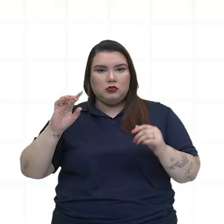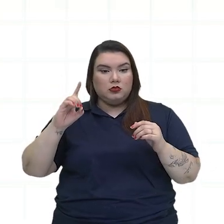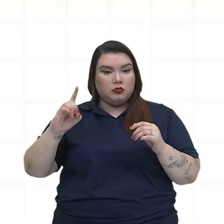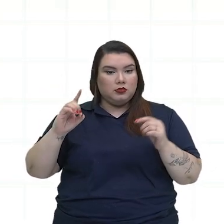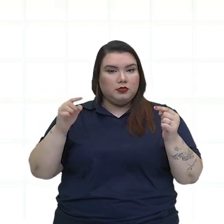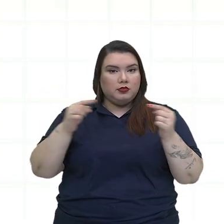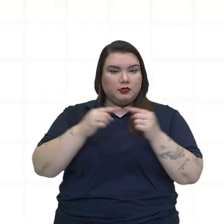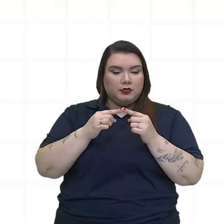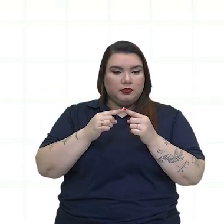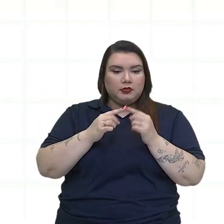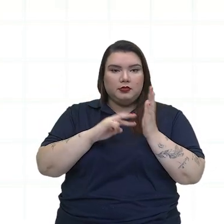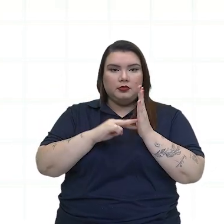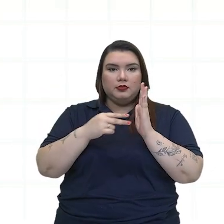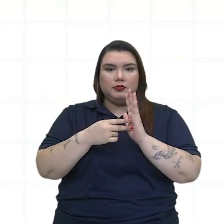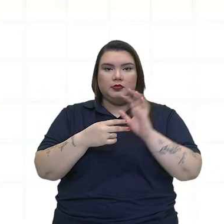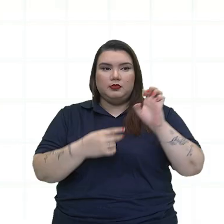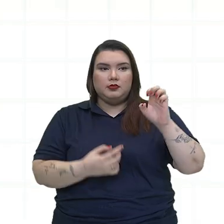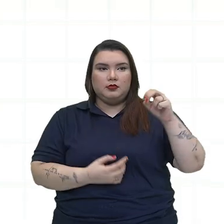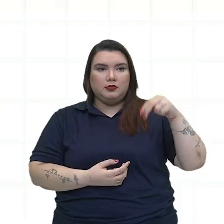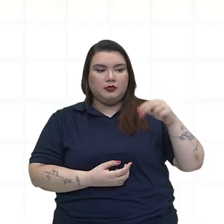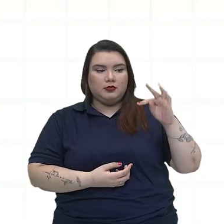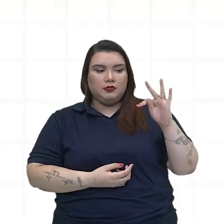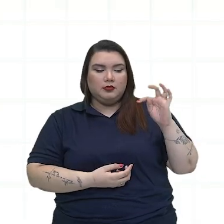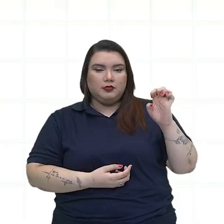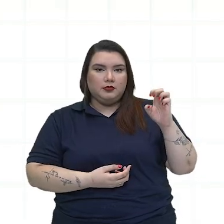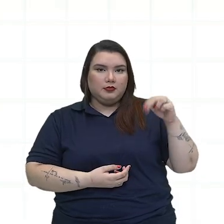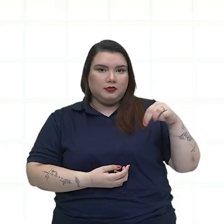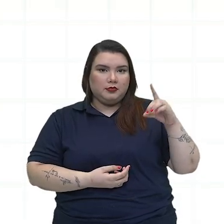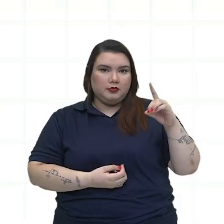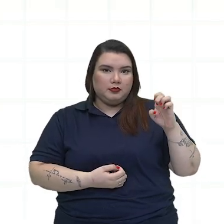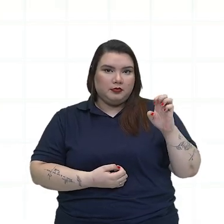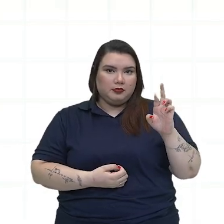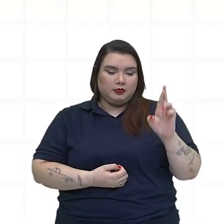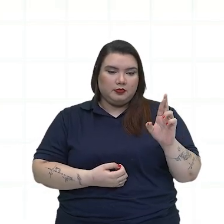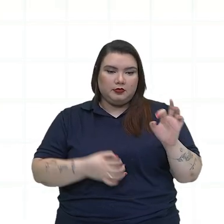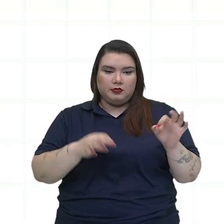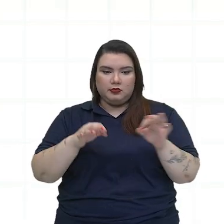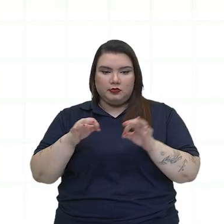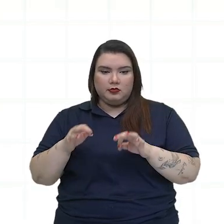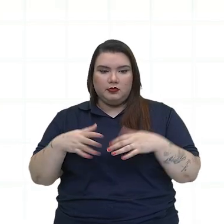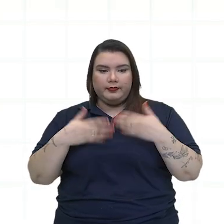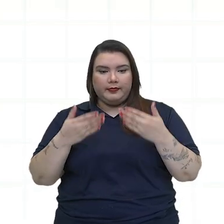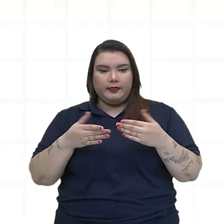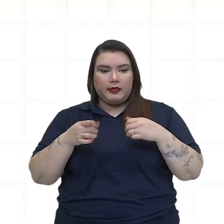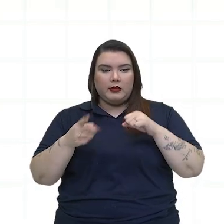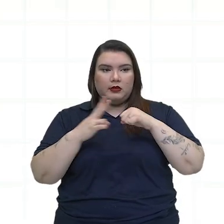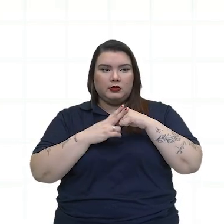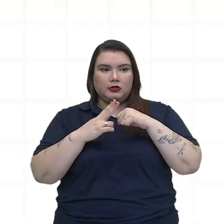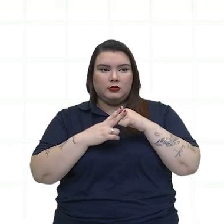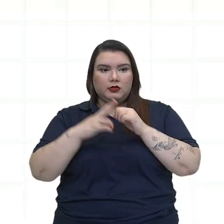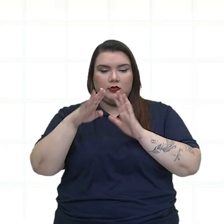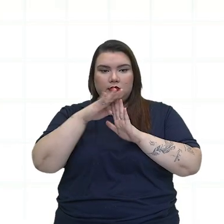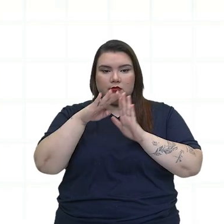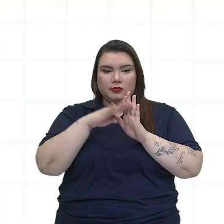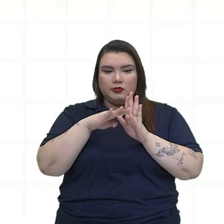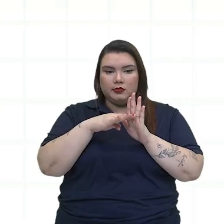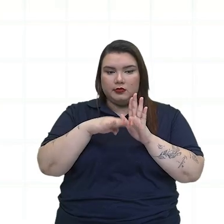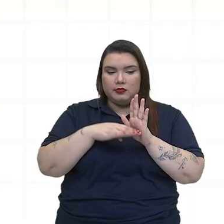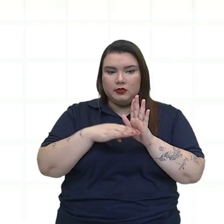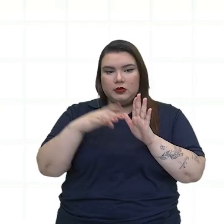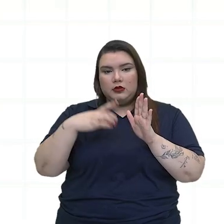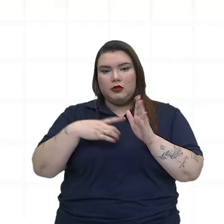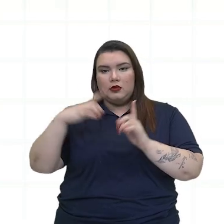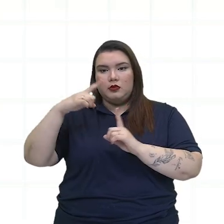aula, significa entender. Entender. Então, esses verbos aí, eles estão na